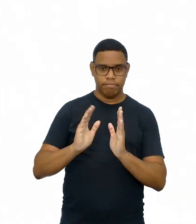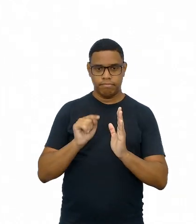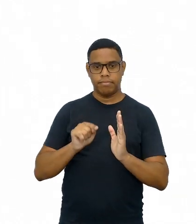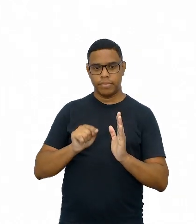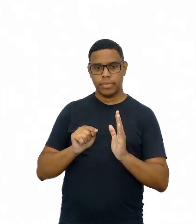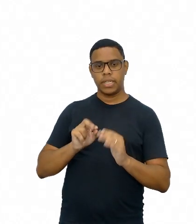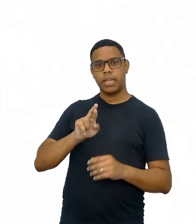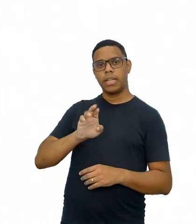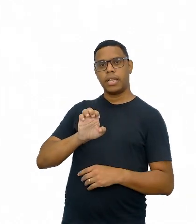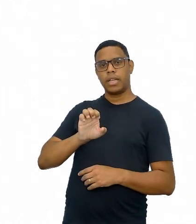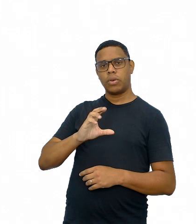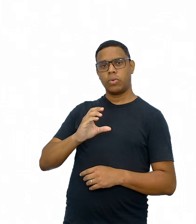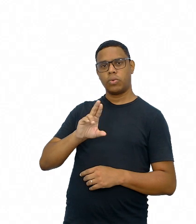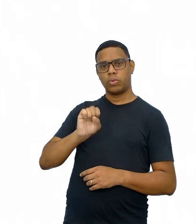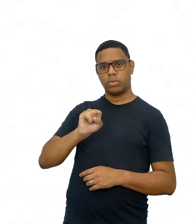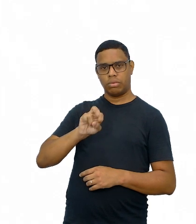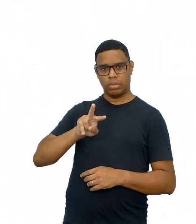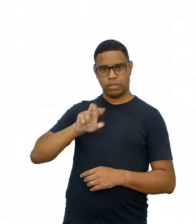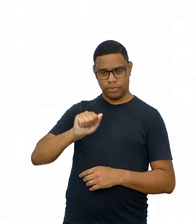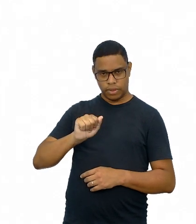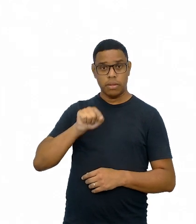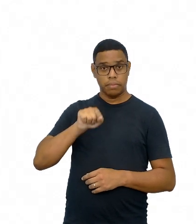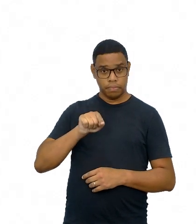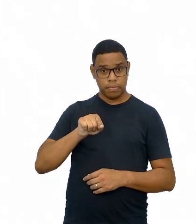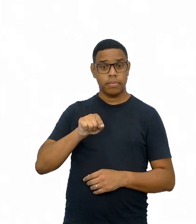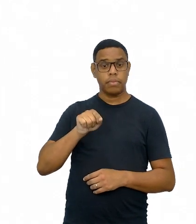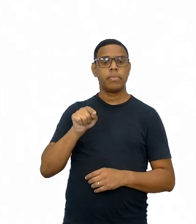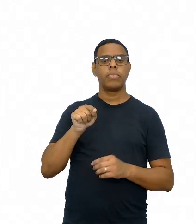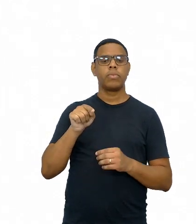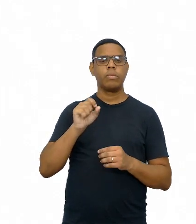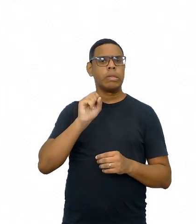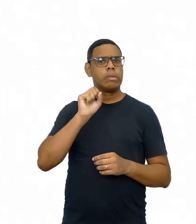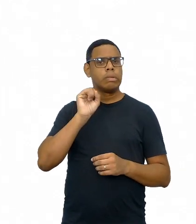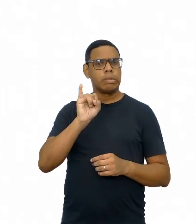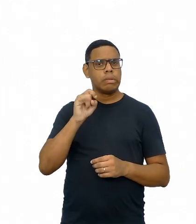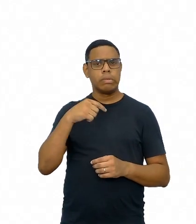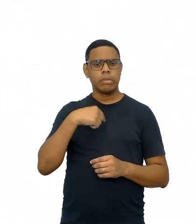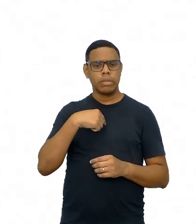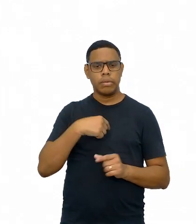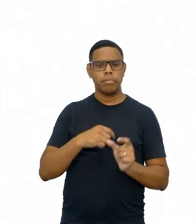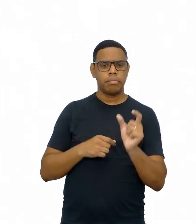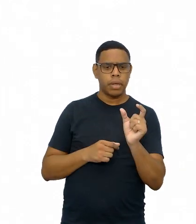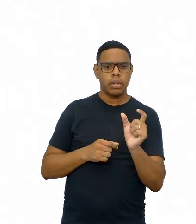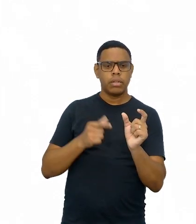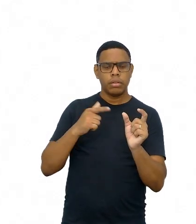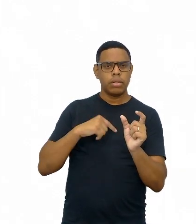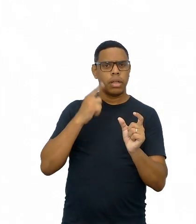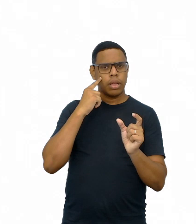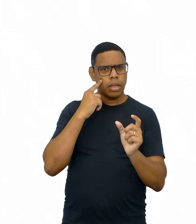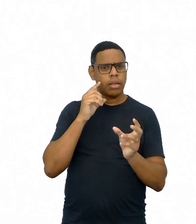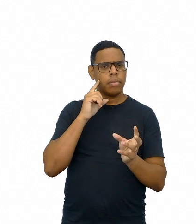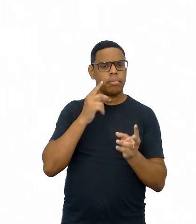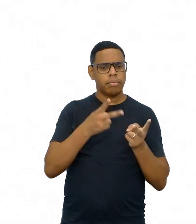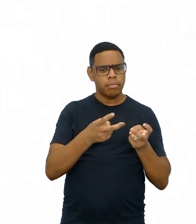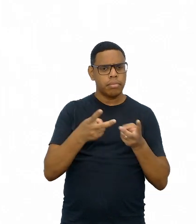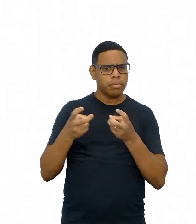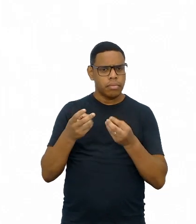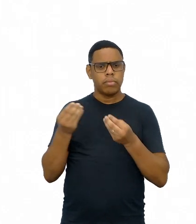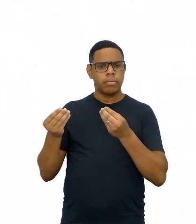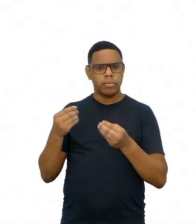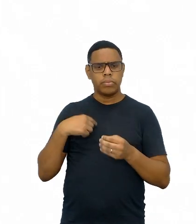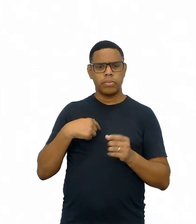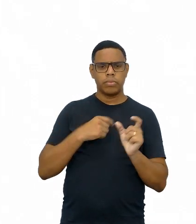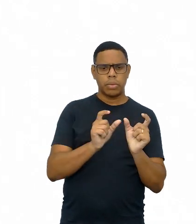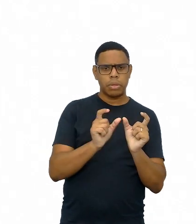recursiva, né, no caso aqui, ou recorrente, é quando determinado termo pode ser calculado em função de